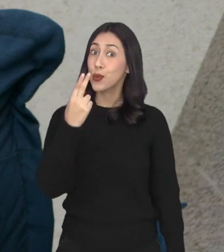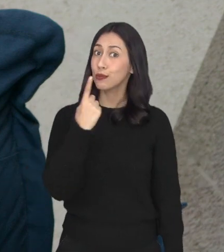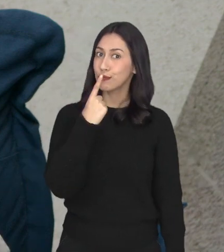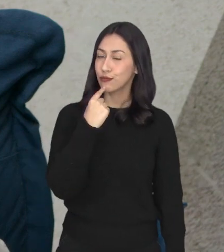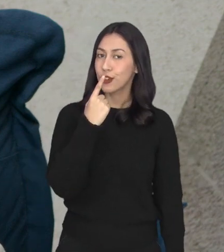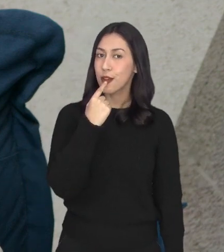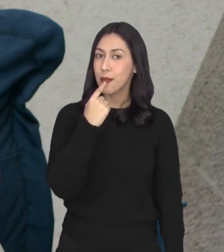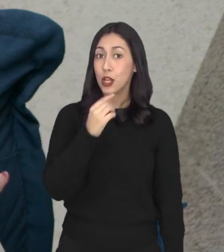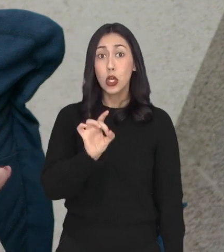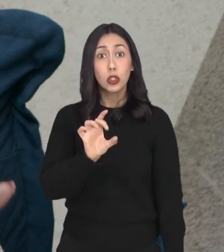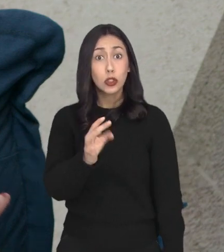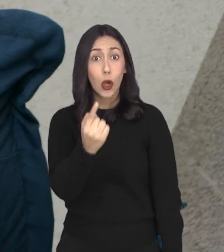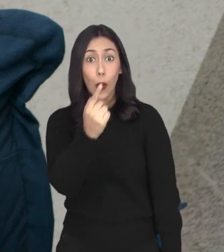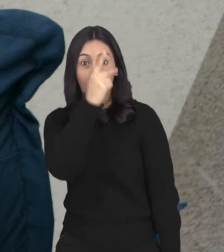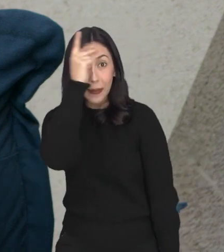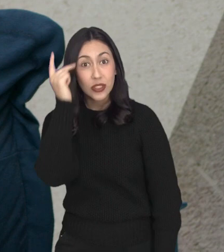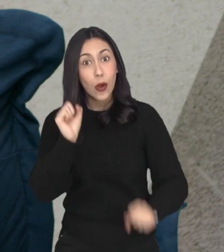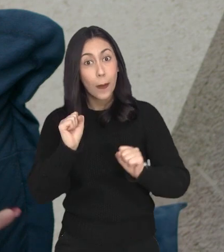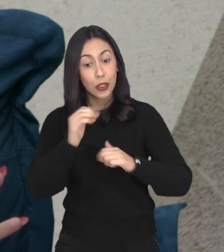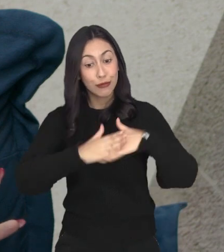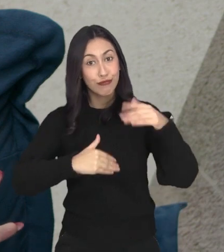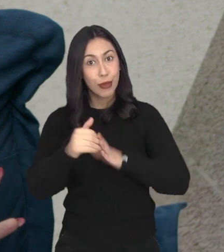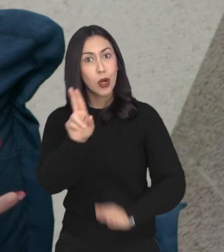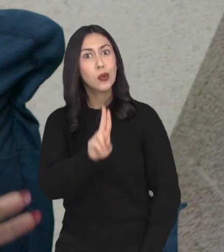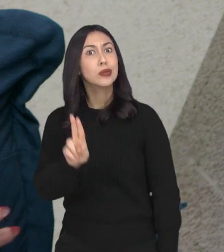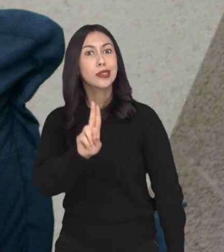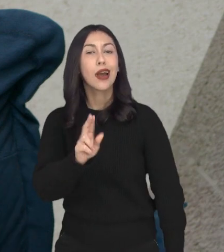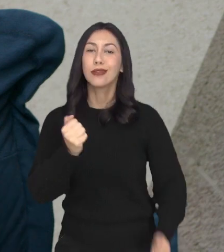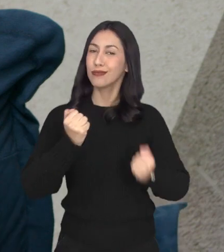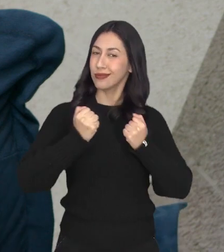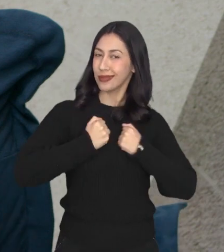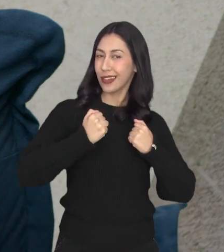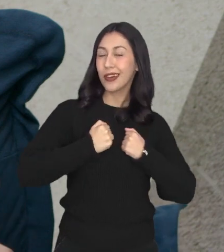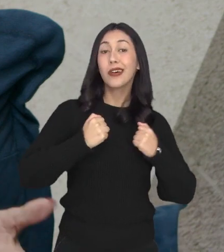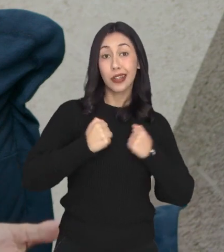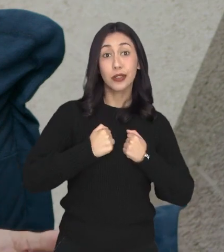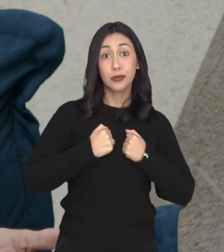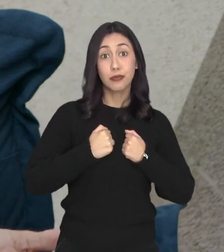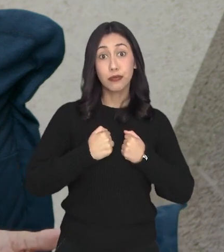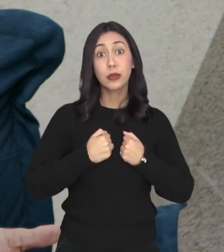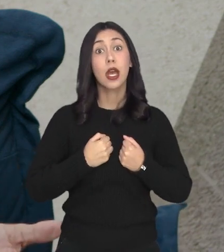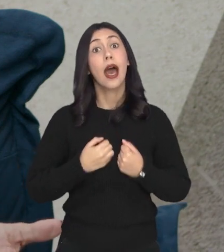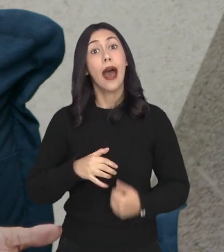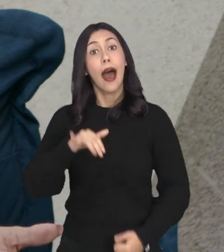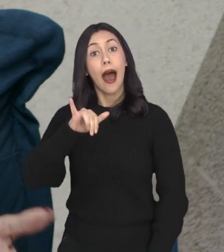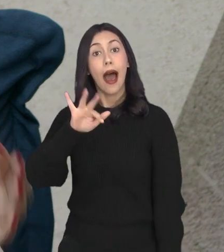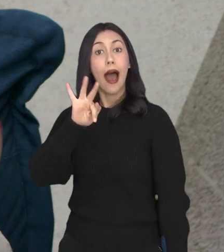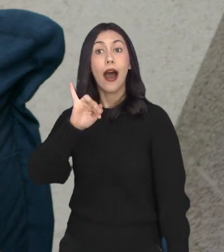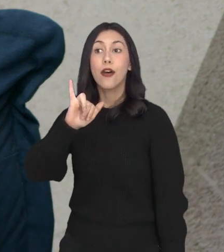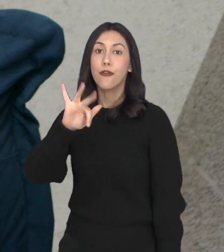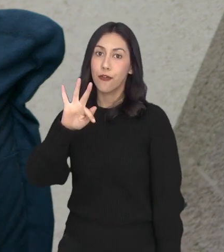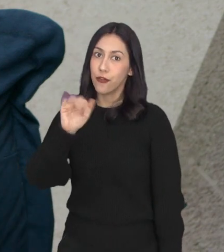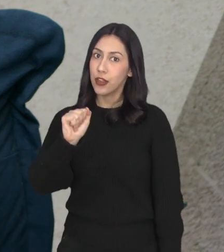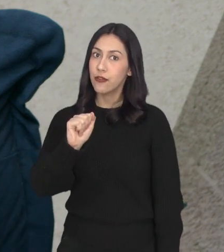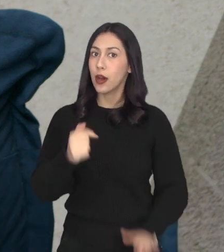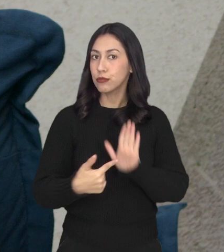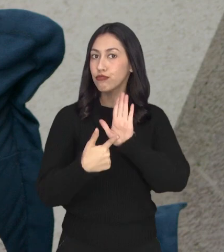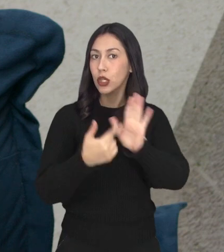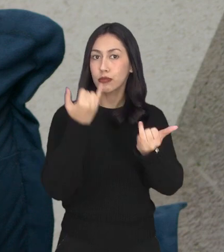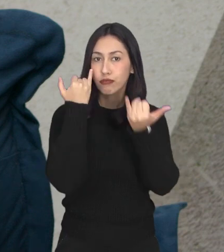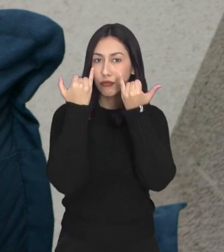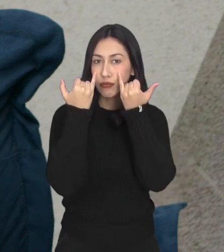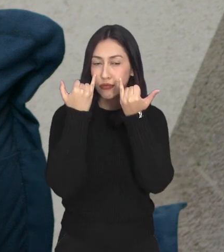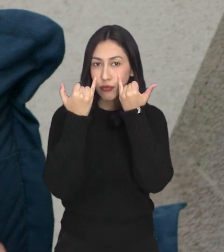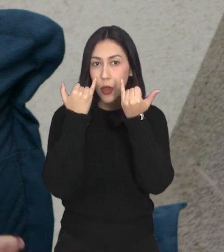vermelho. E somente um jogador pode usar as mãos durante a partida. Segundo dados da Federação Internacional